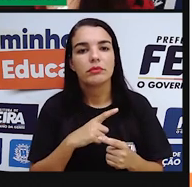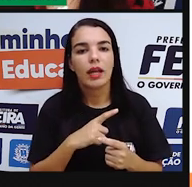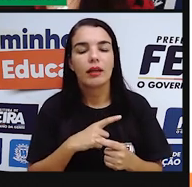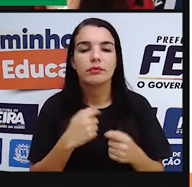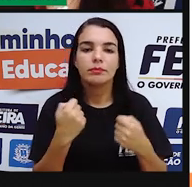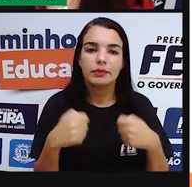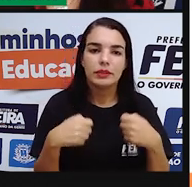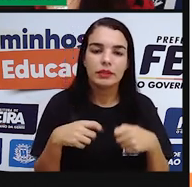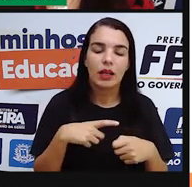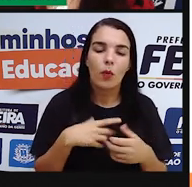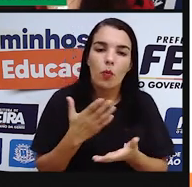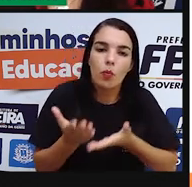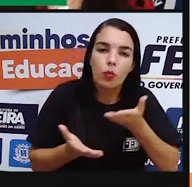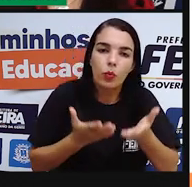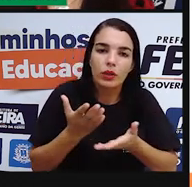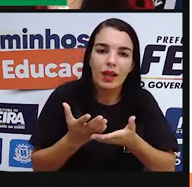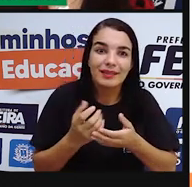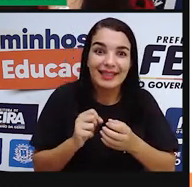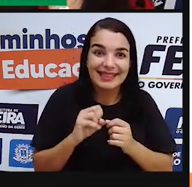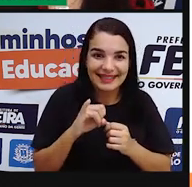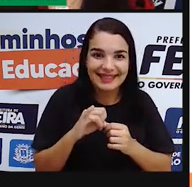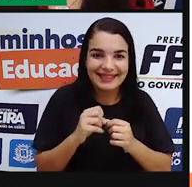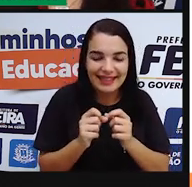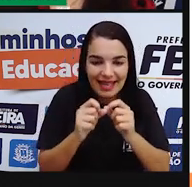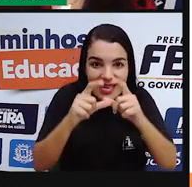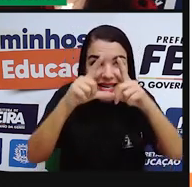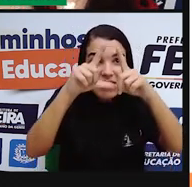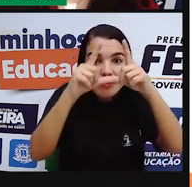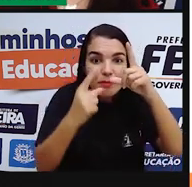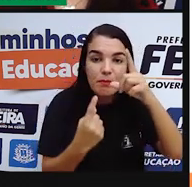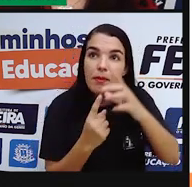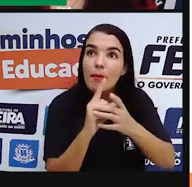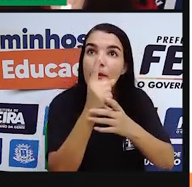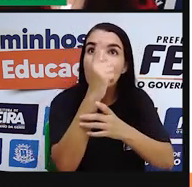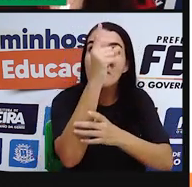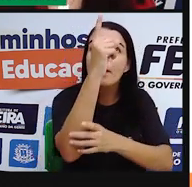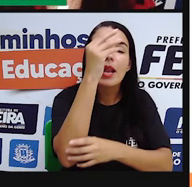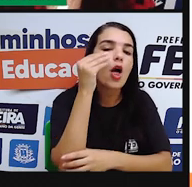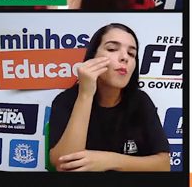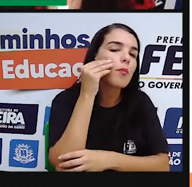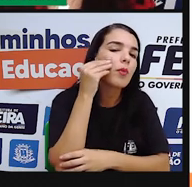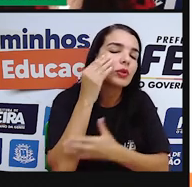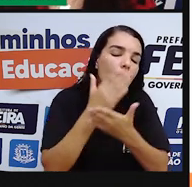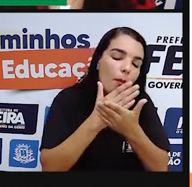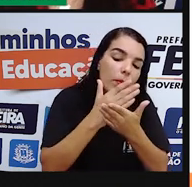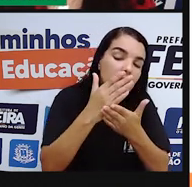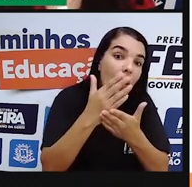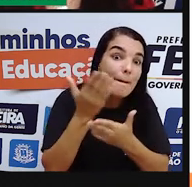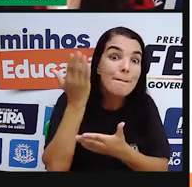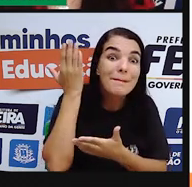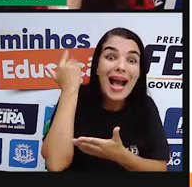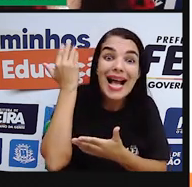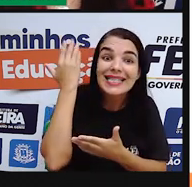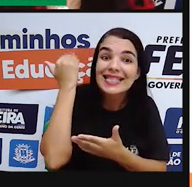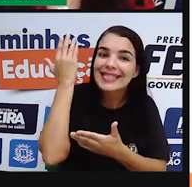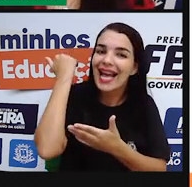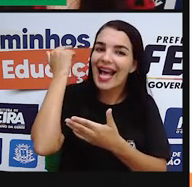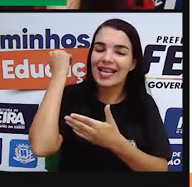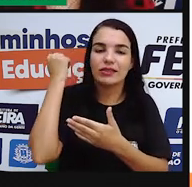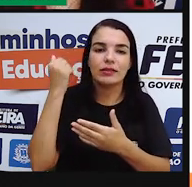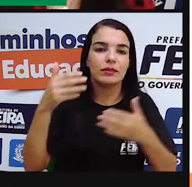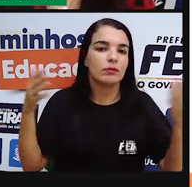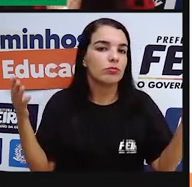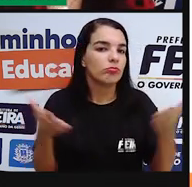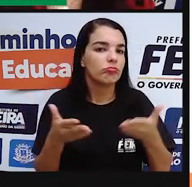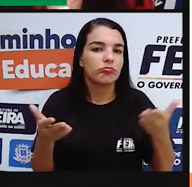soltura de balões indica o início das comemorações. Indicavam, né? Hoje, como se tornou proibido por